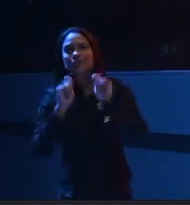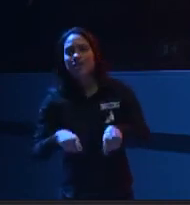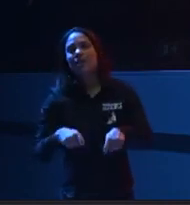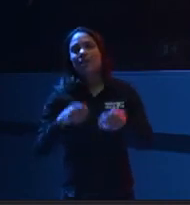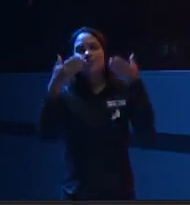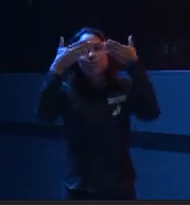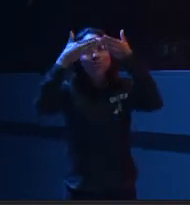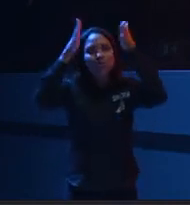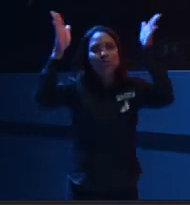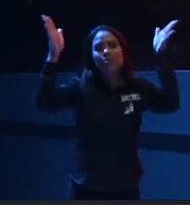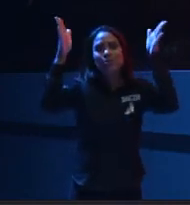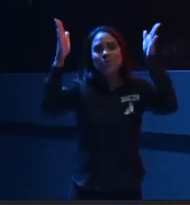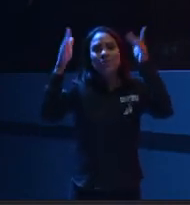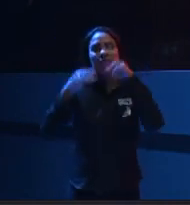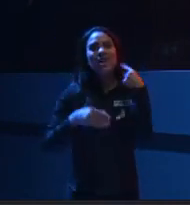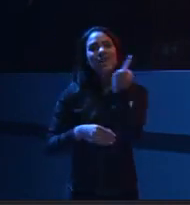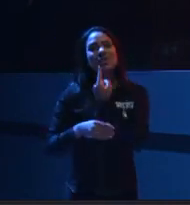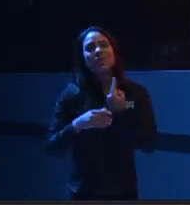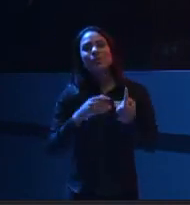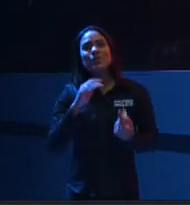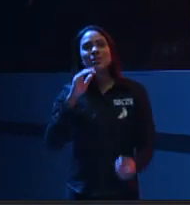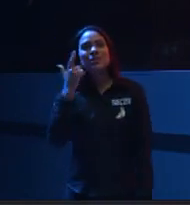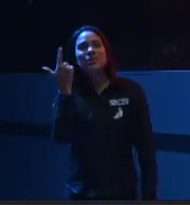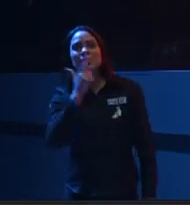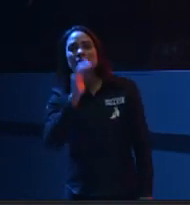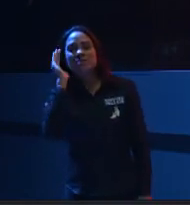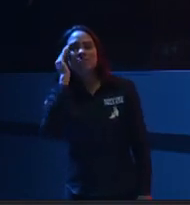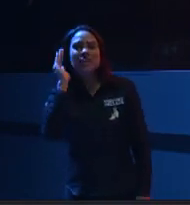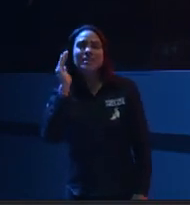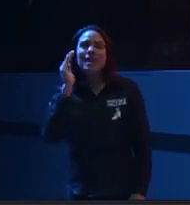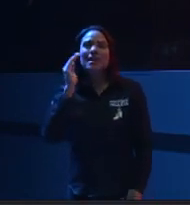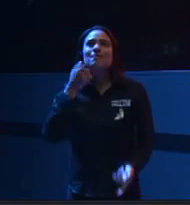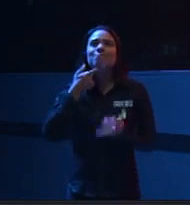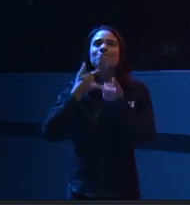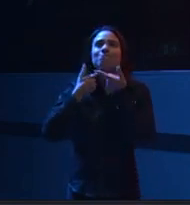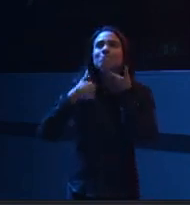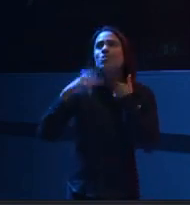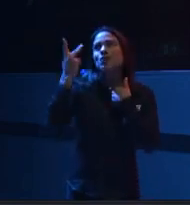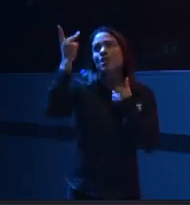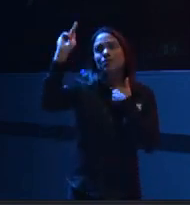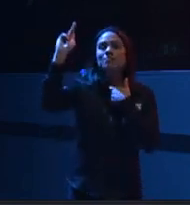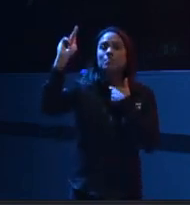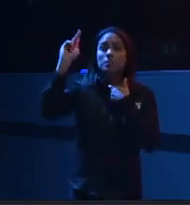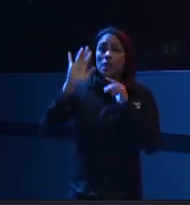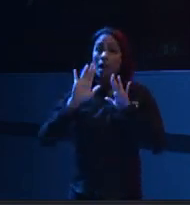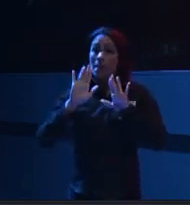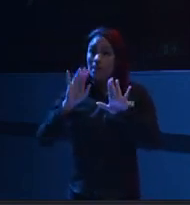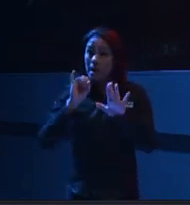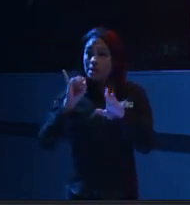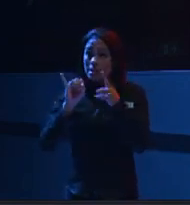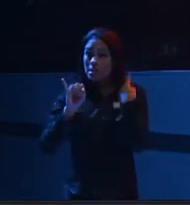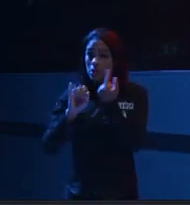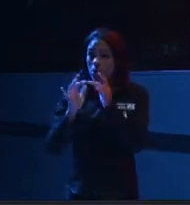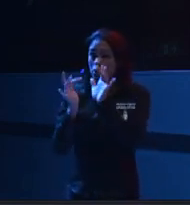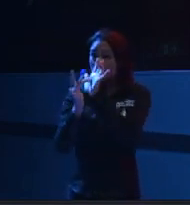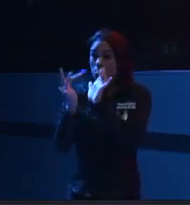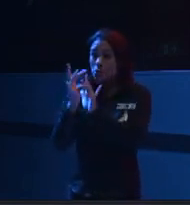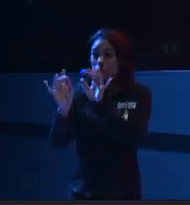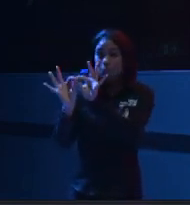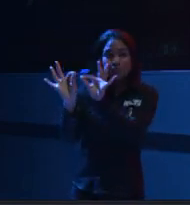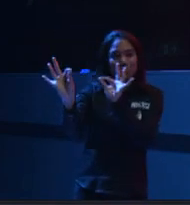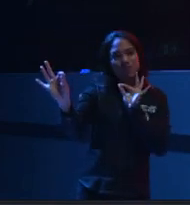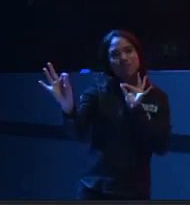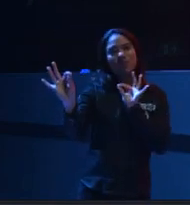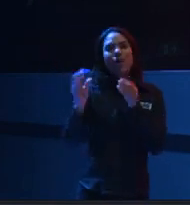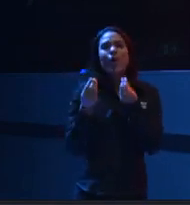perfeita e agradável vontade e agora você fica longe de Jesus não vai compreender Qual é o